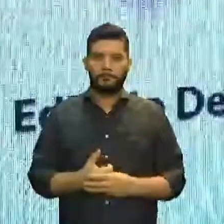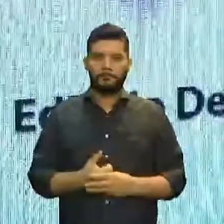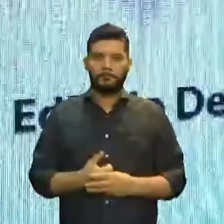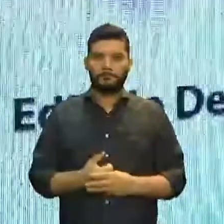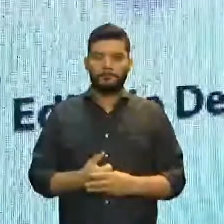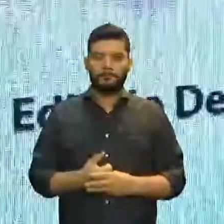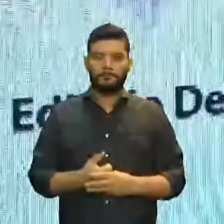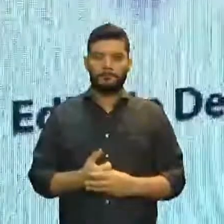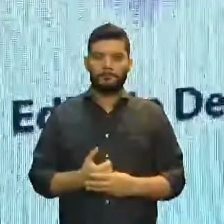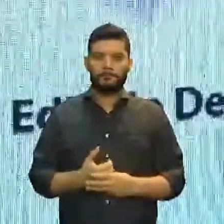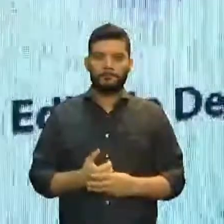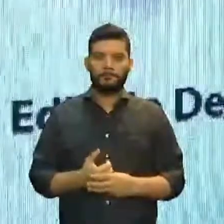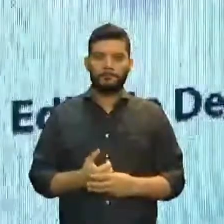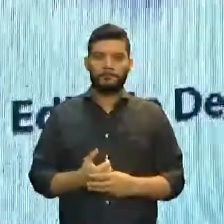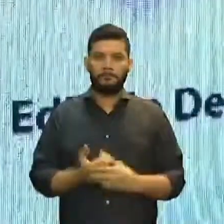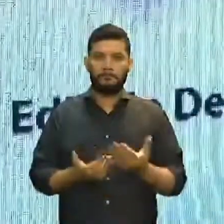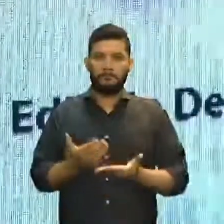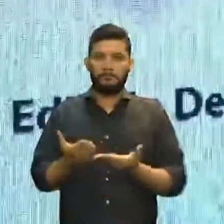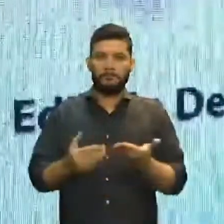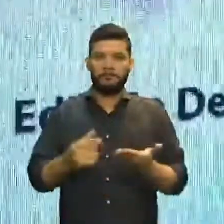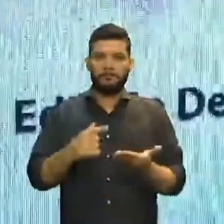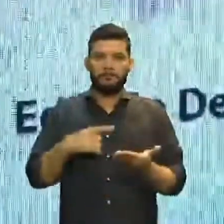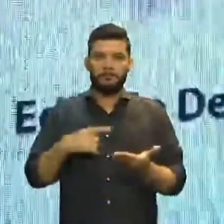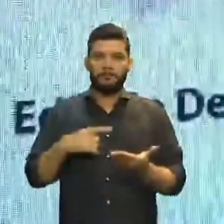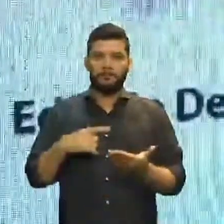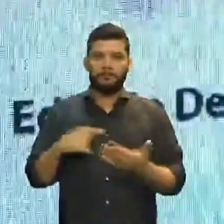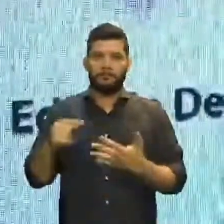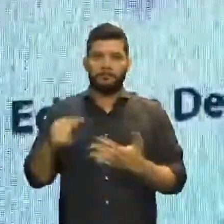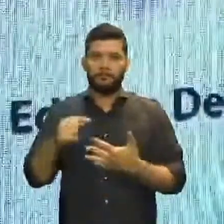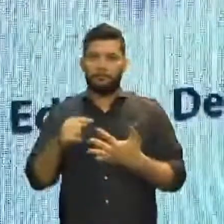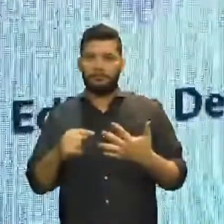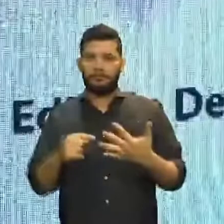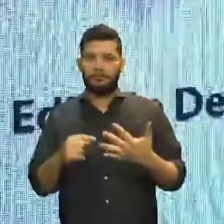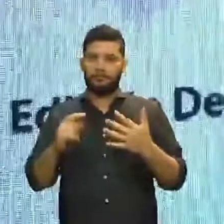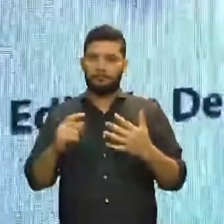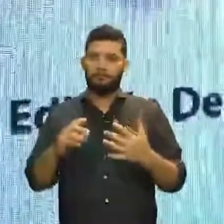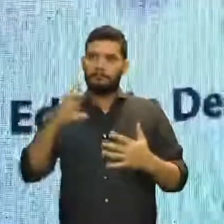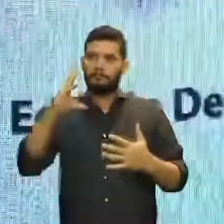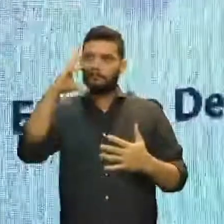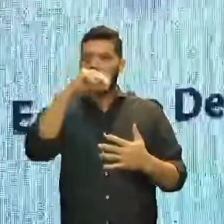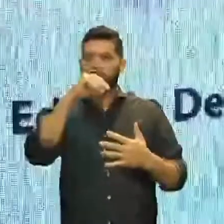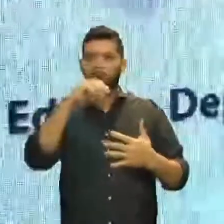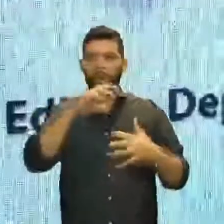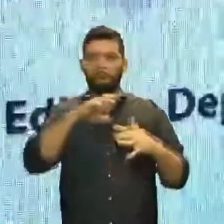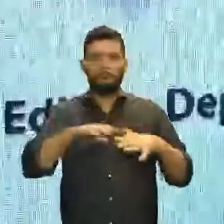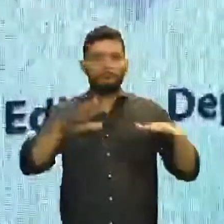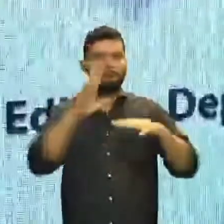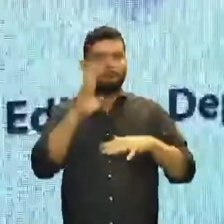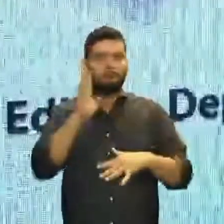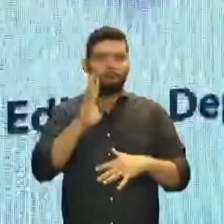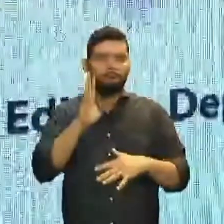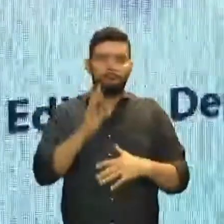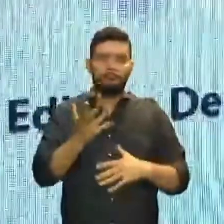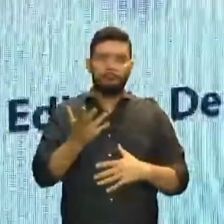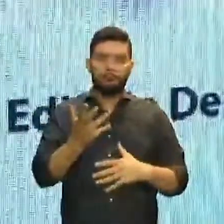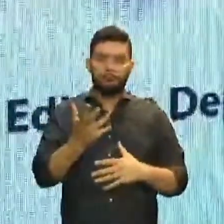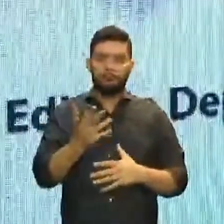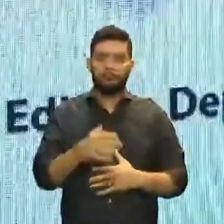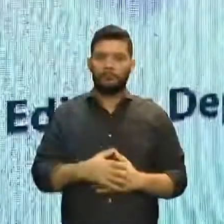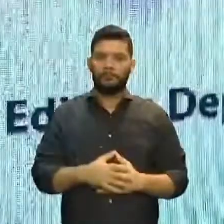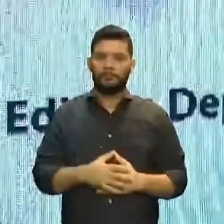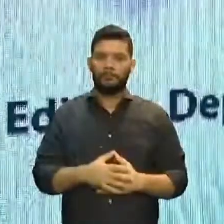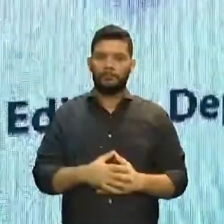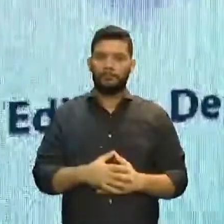Portanto, esse equipamento, ele não é apenas uma edificação, por sinal muito bonita, muito